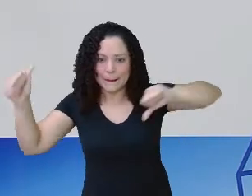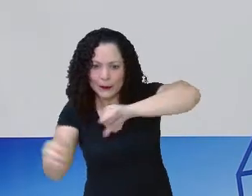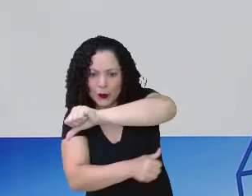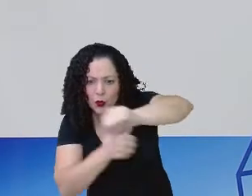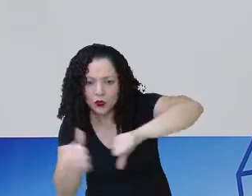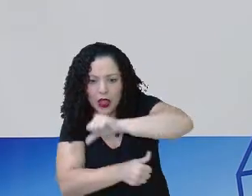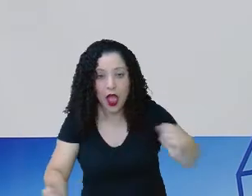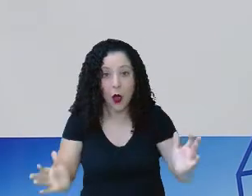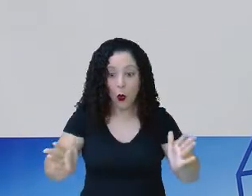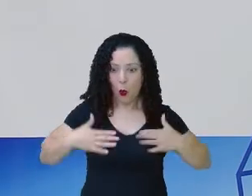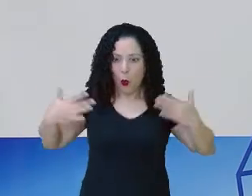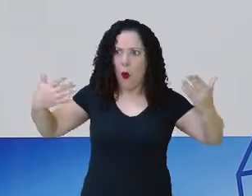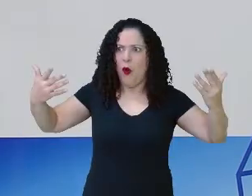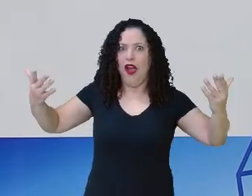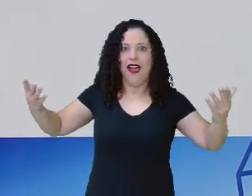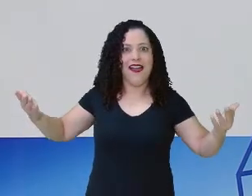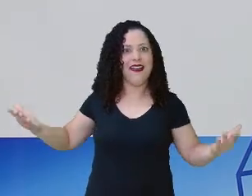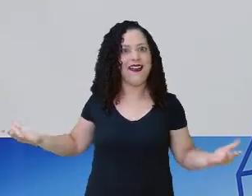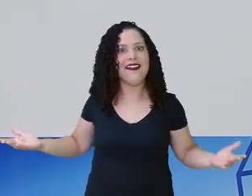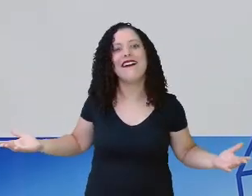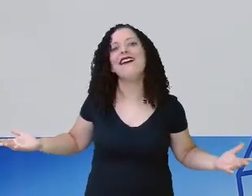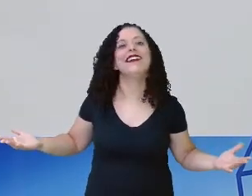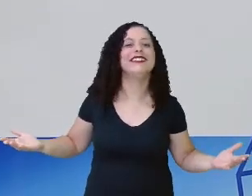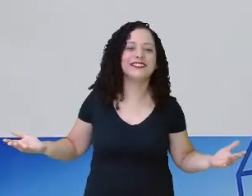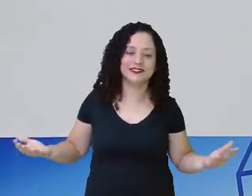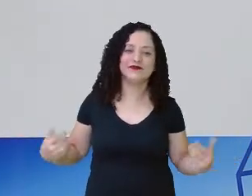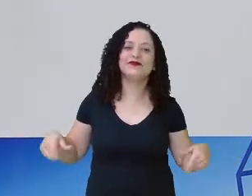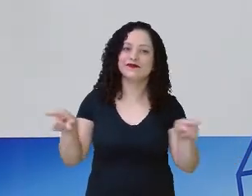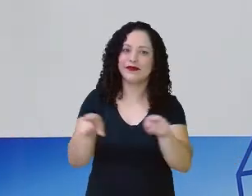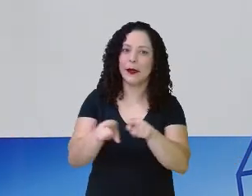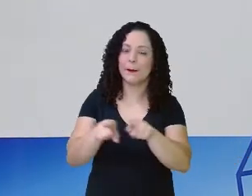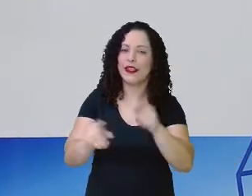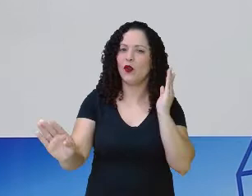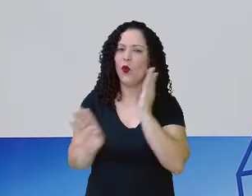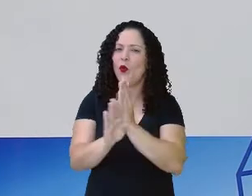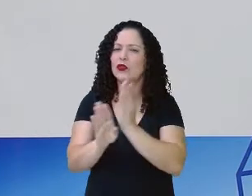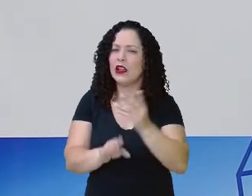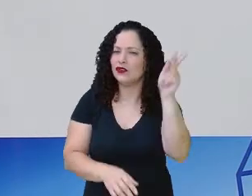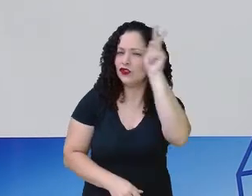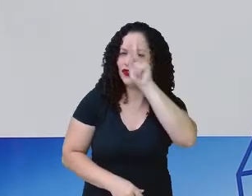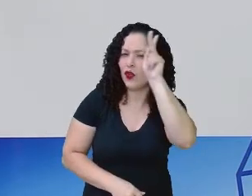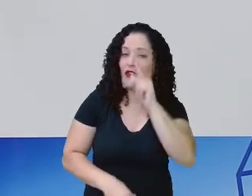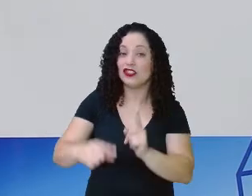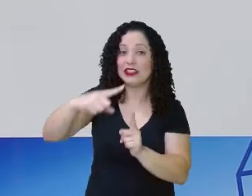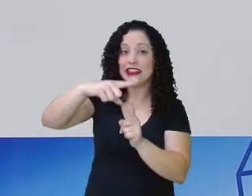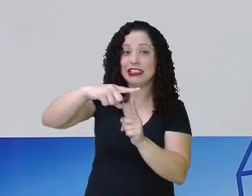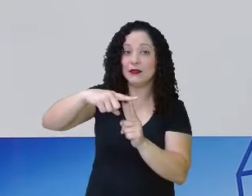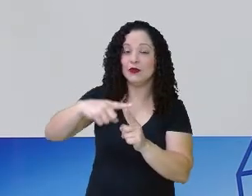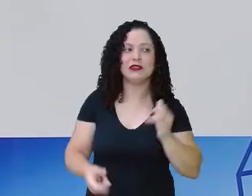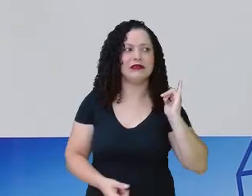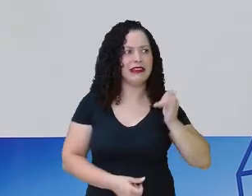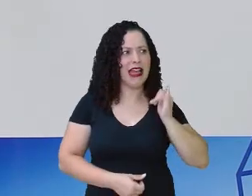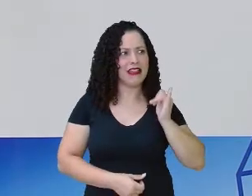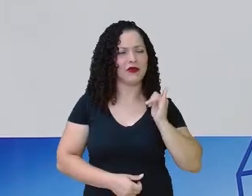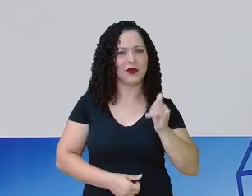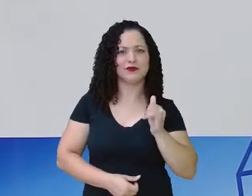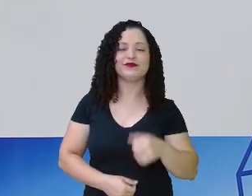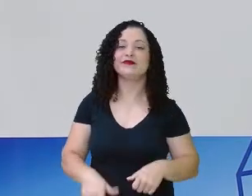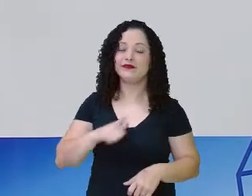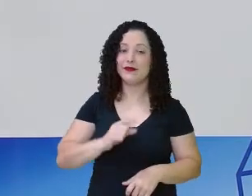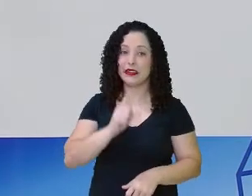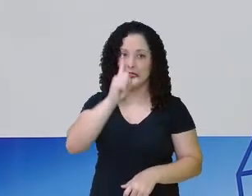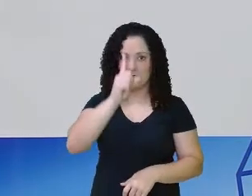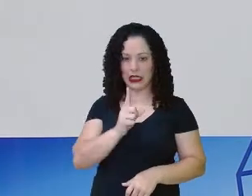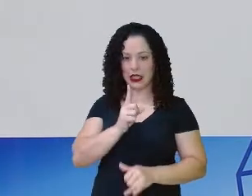totalmente surpreendido. Também nós encontramos dentro dos contos os tipos de narrador. Sim, lembra o que é o